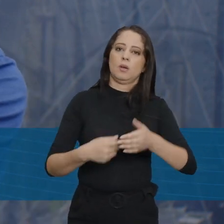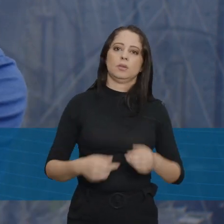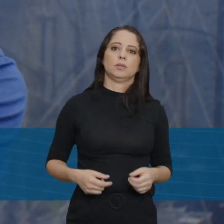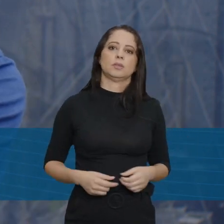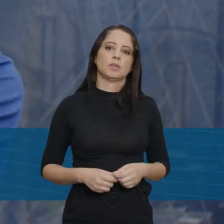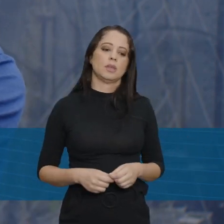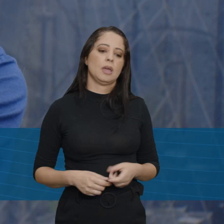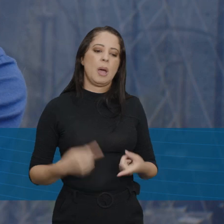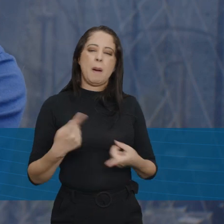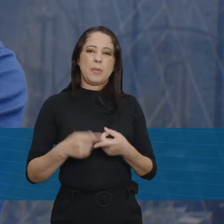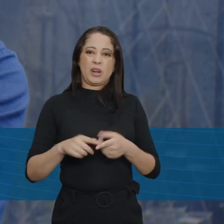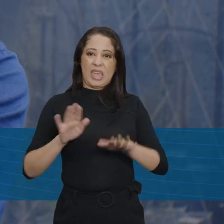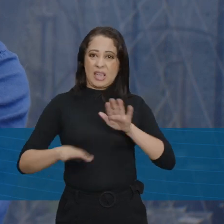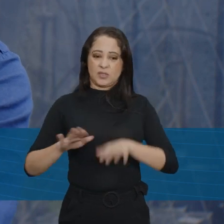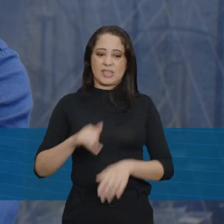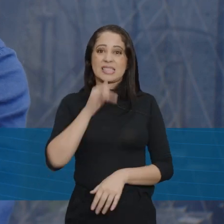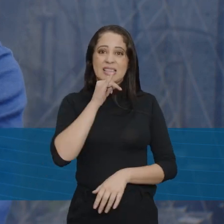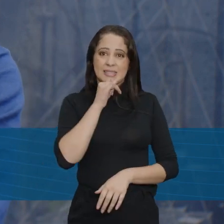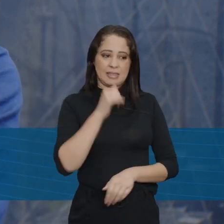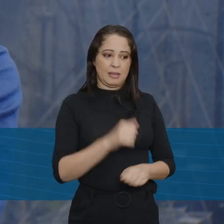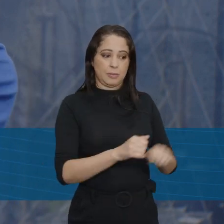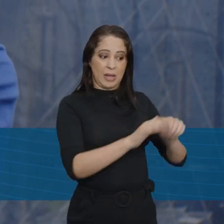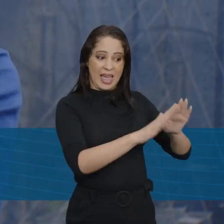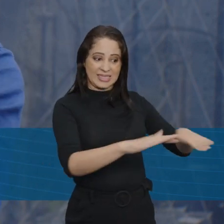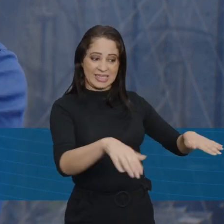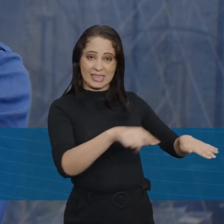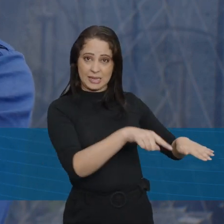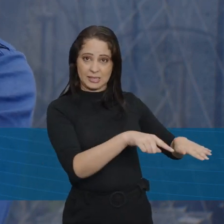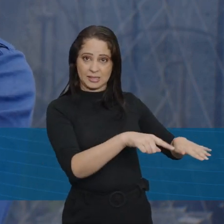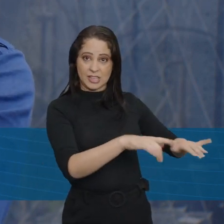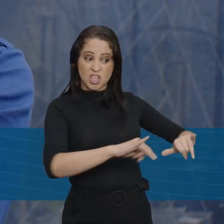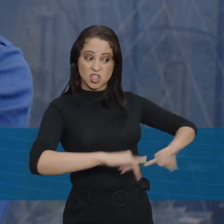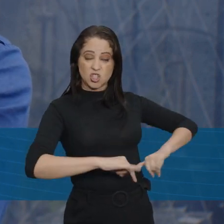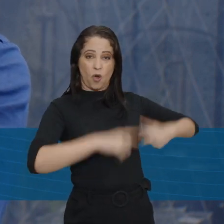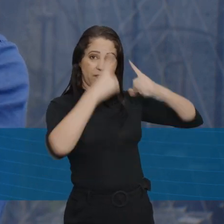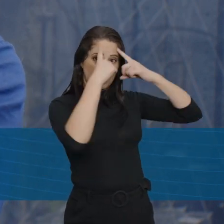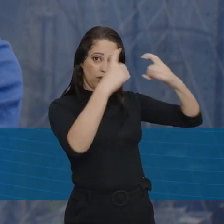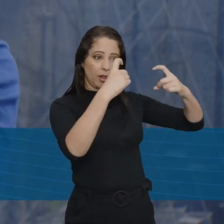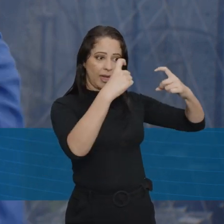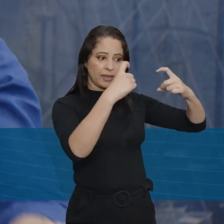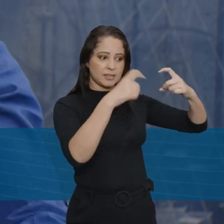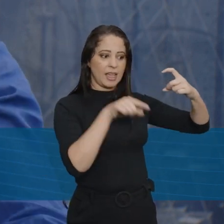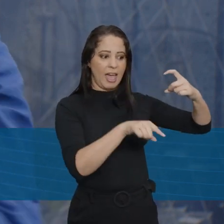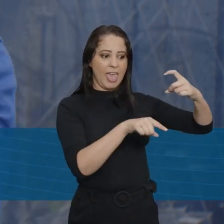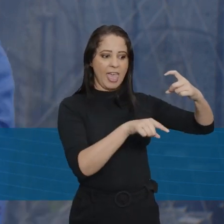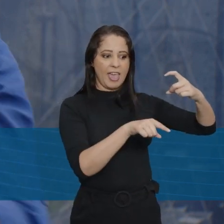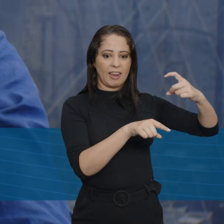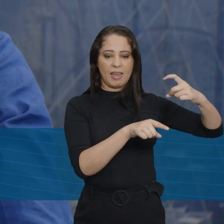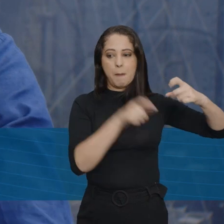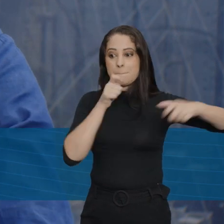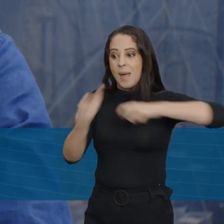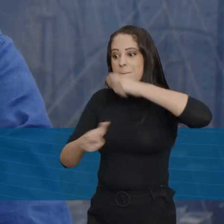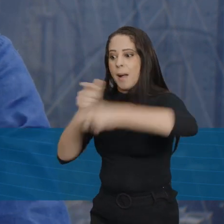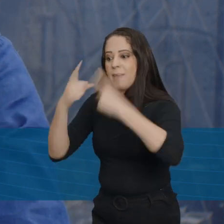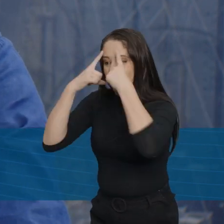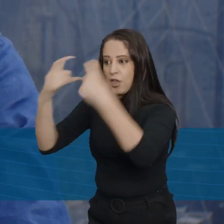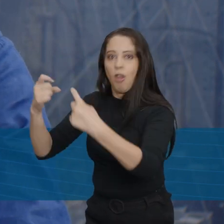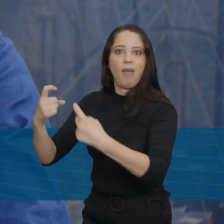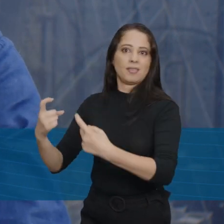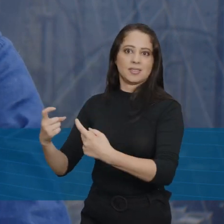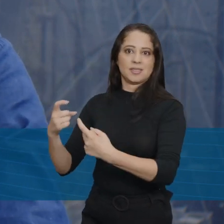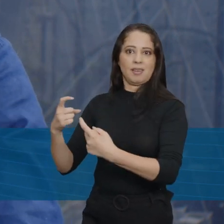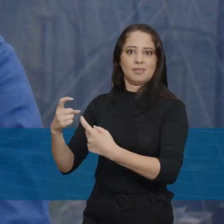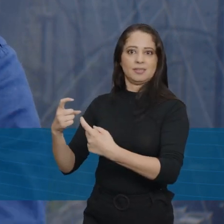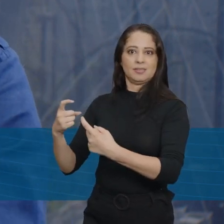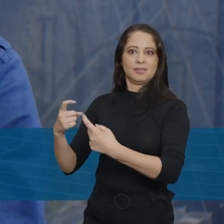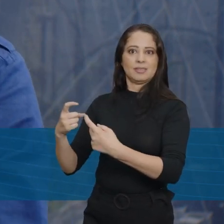agressor também. Porque, às vezes, esse agressor, se é uma criança que está sofrendo uma violência, ela vai gerar uma violência, às vezes, em outra